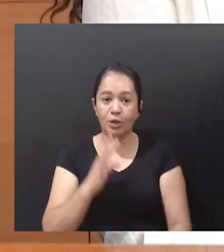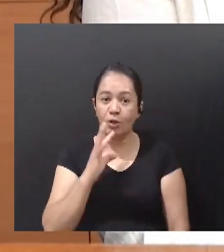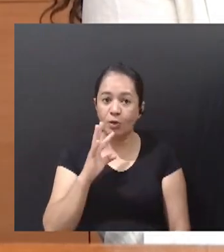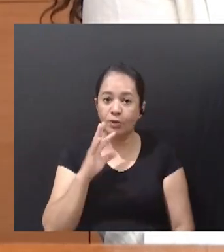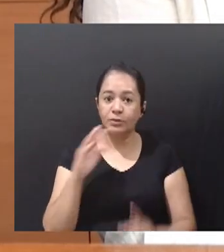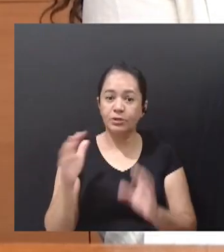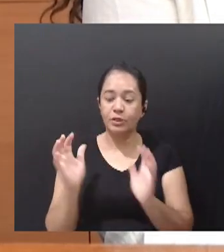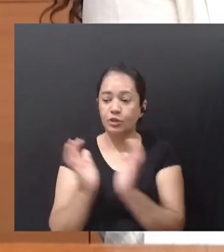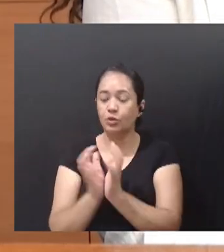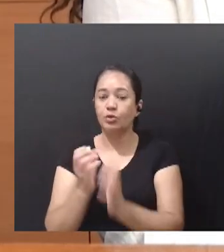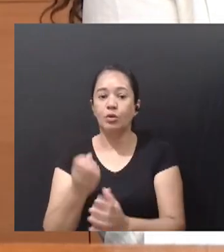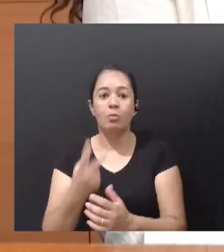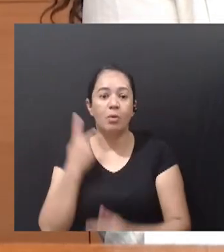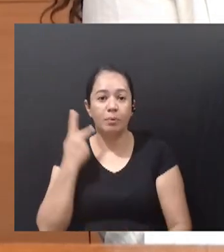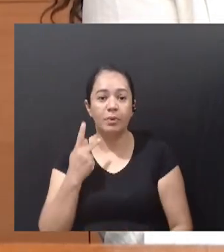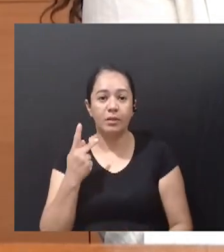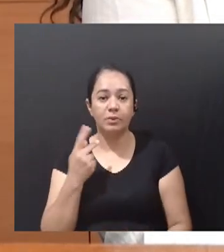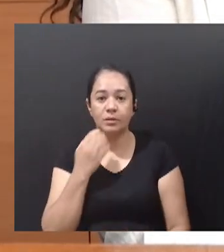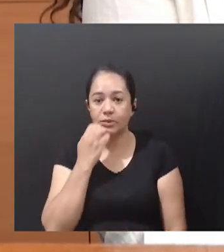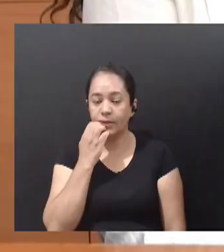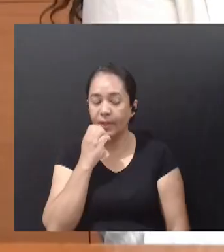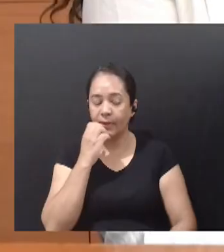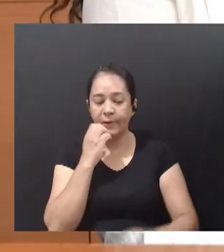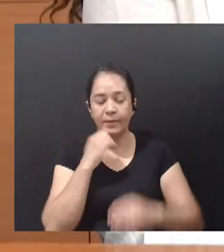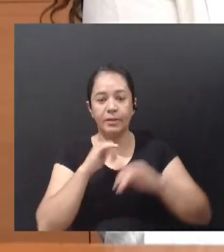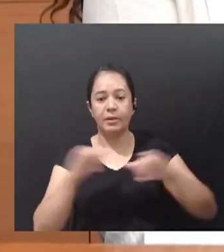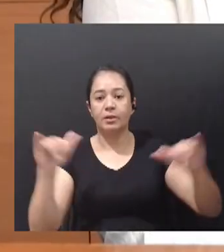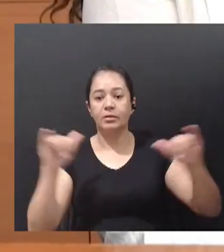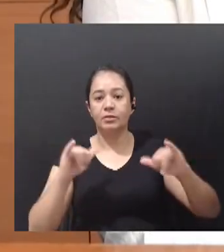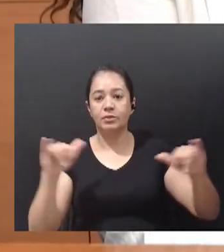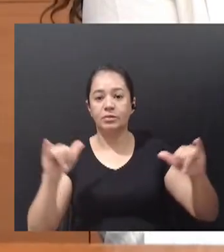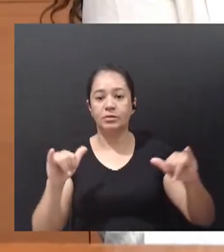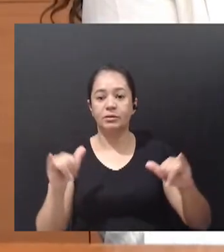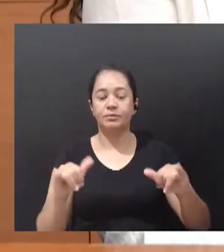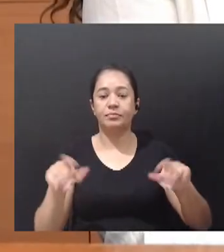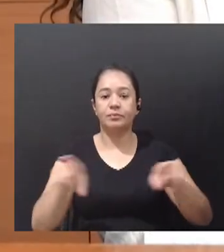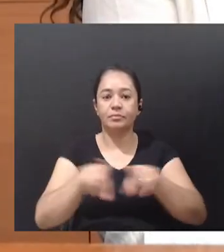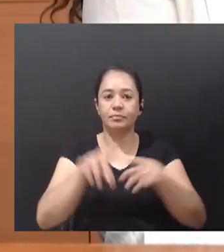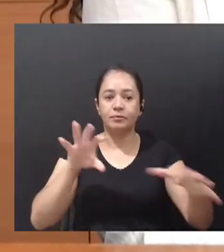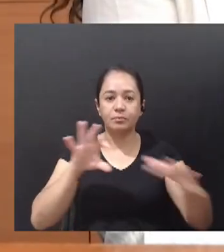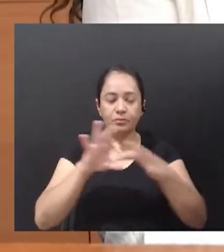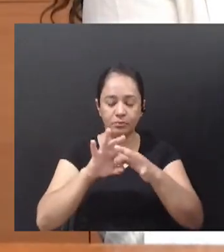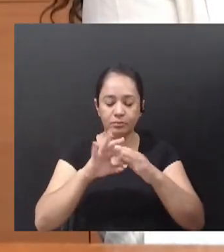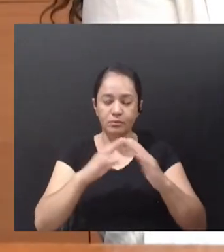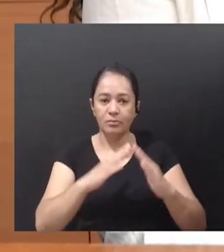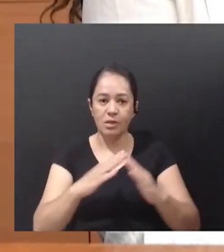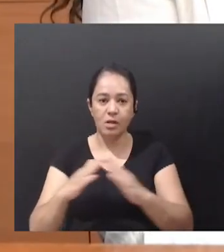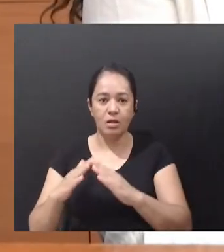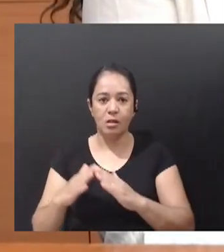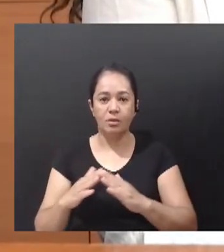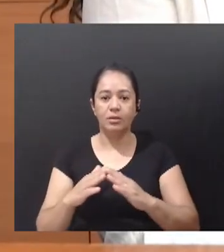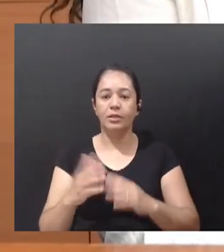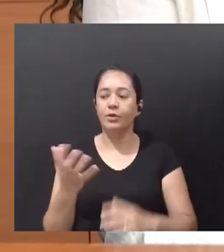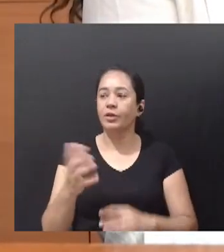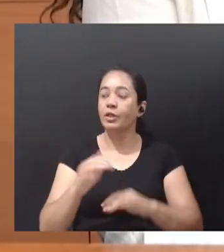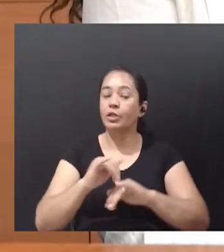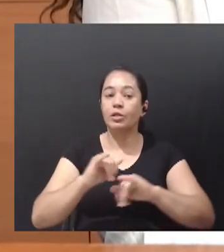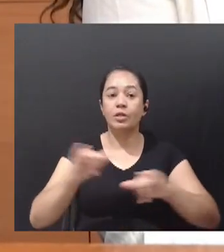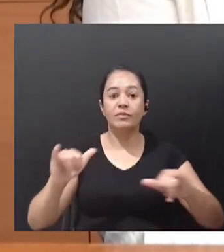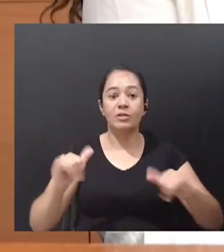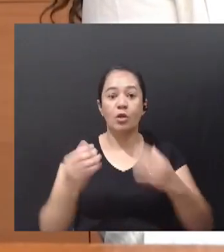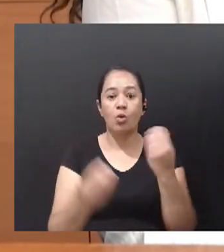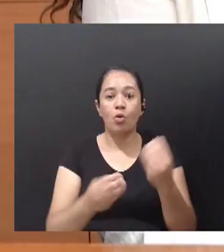sendo anunciada e também o Conexões Periféricas, eu gostaria que todos soubessem de como isso está sendo feito de